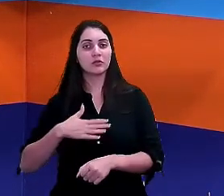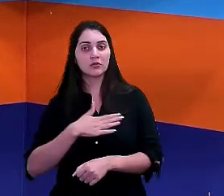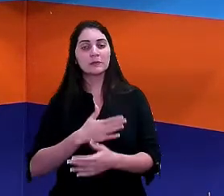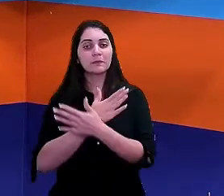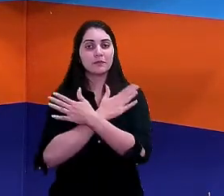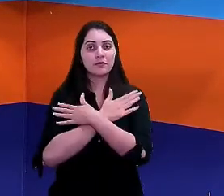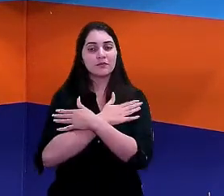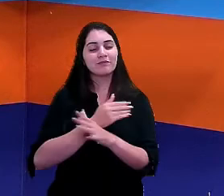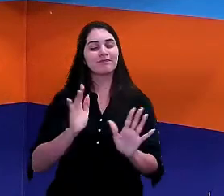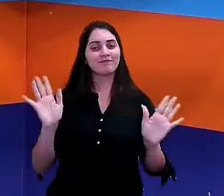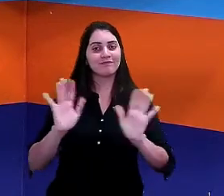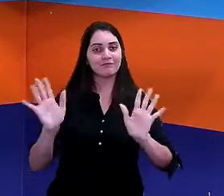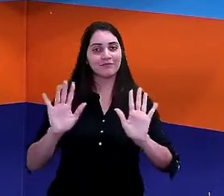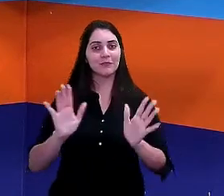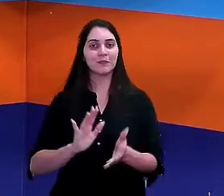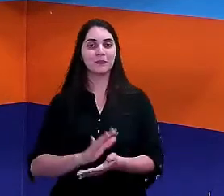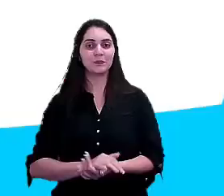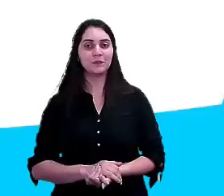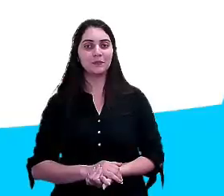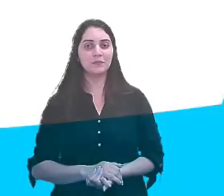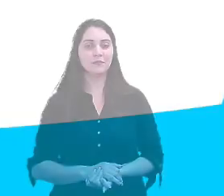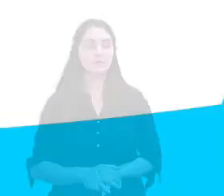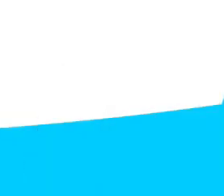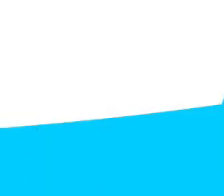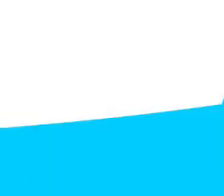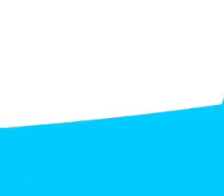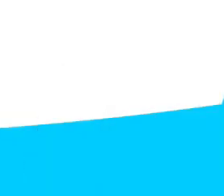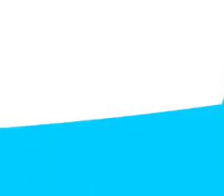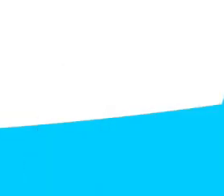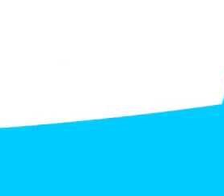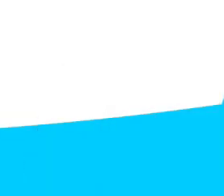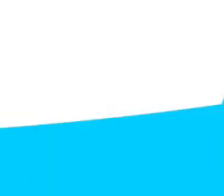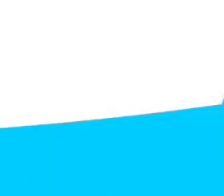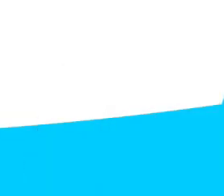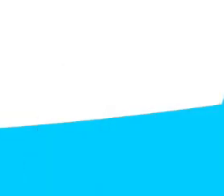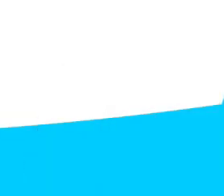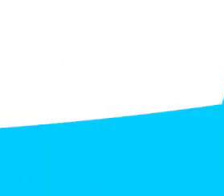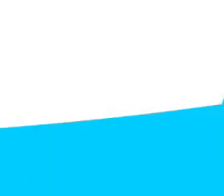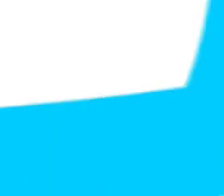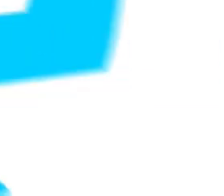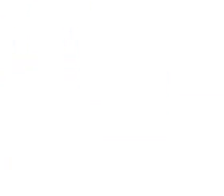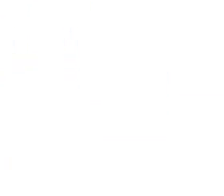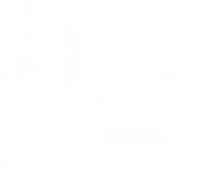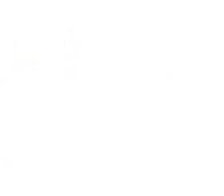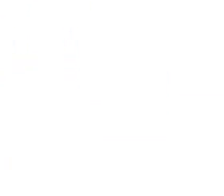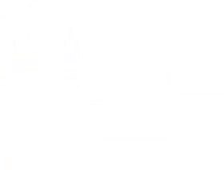abraço e até a próxima.